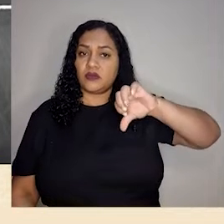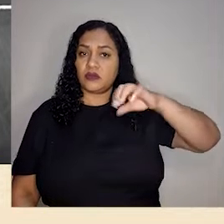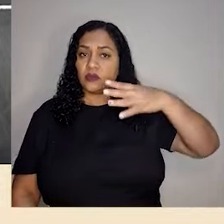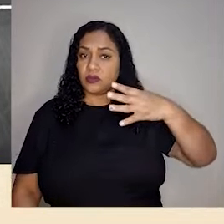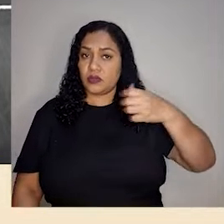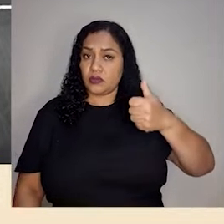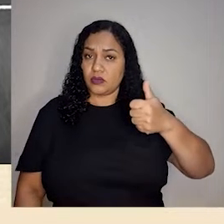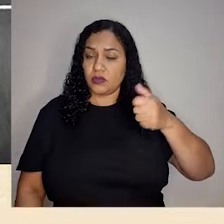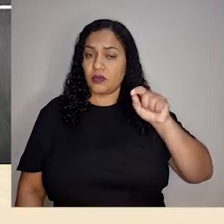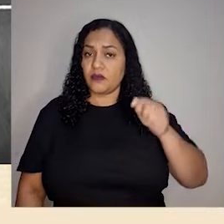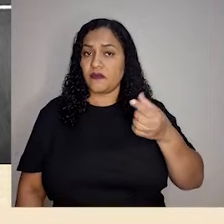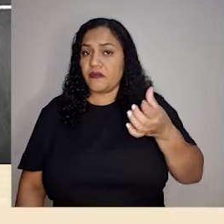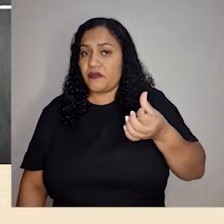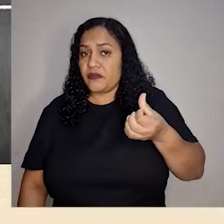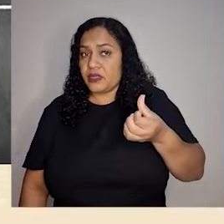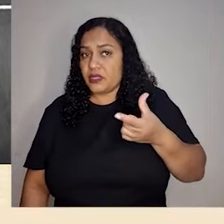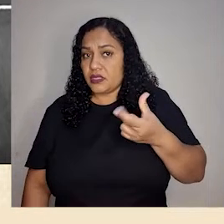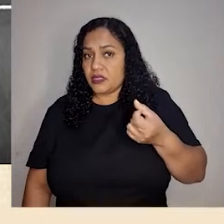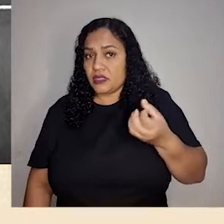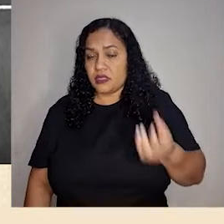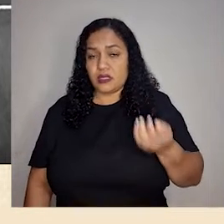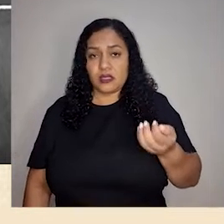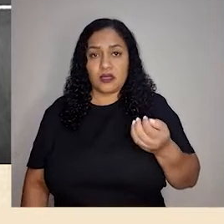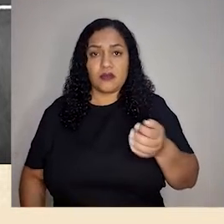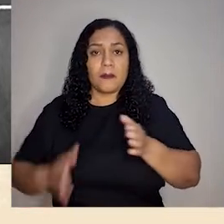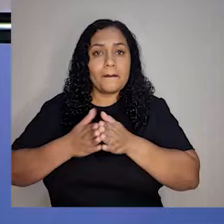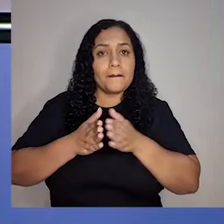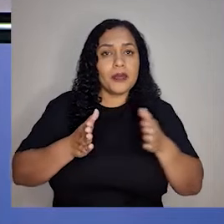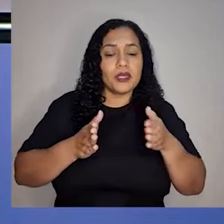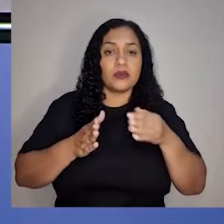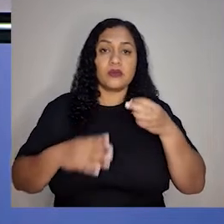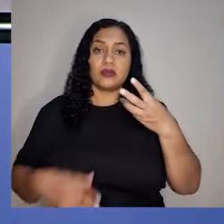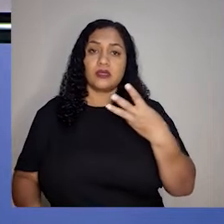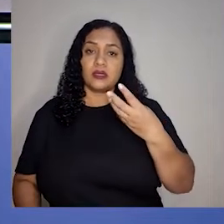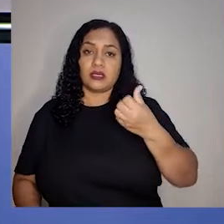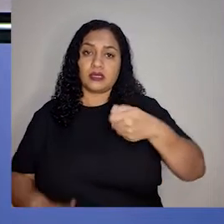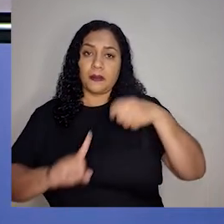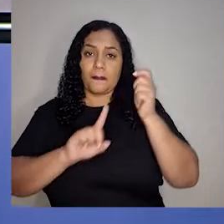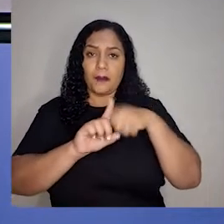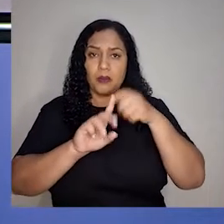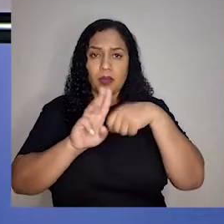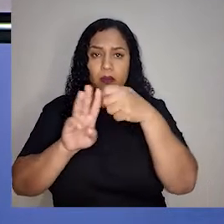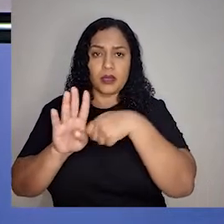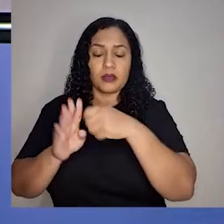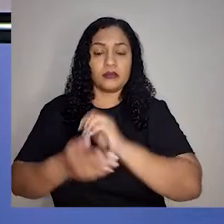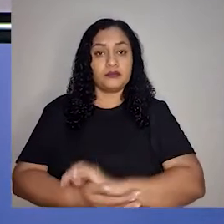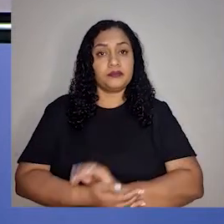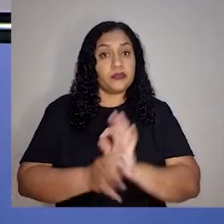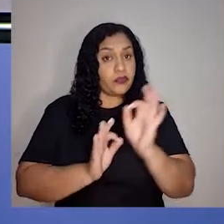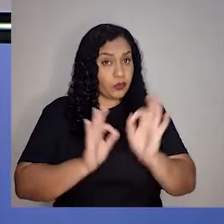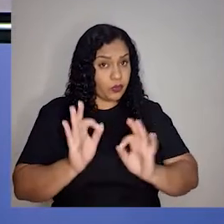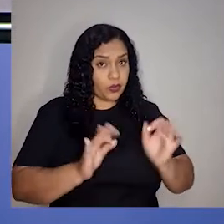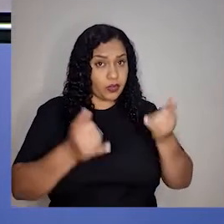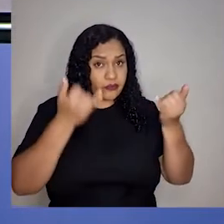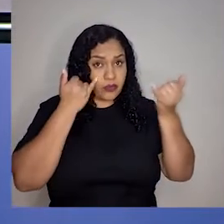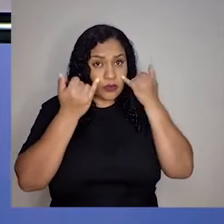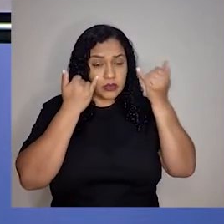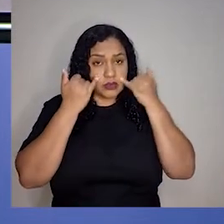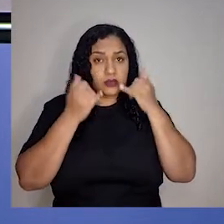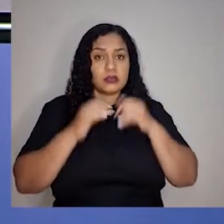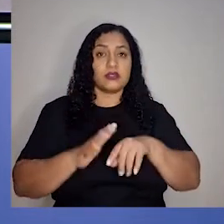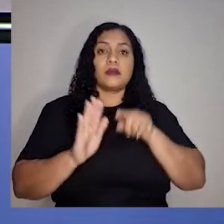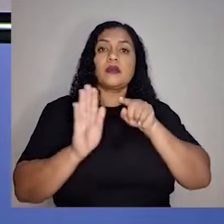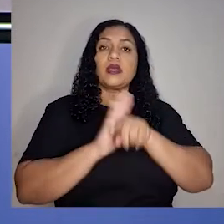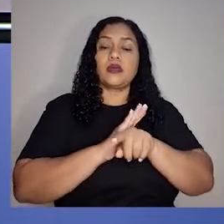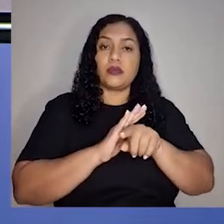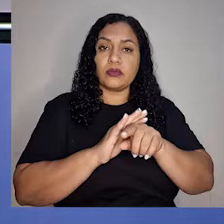9.941,20 em 36 meses vamos organizar as informações que a questão da